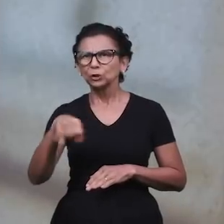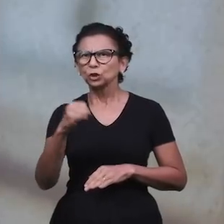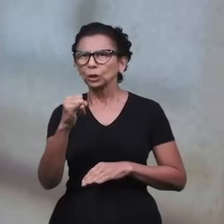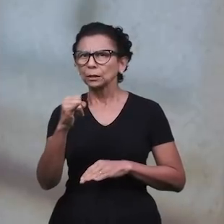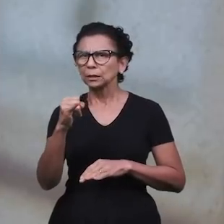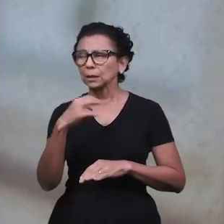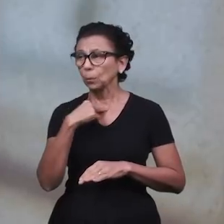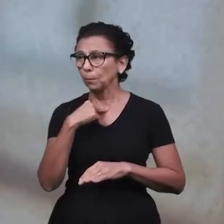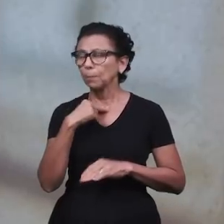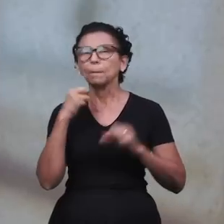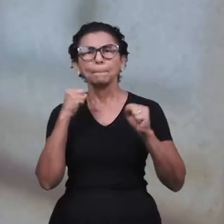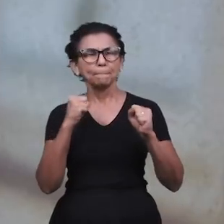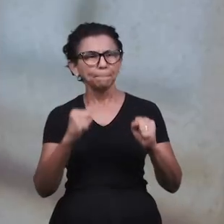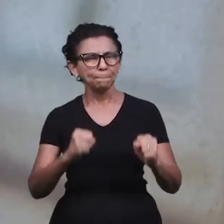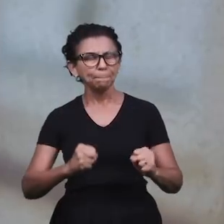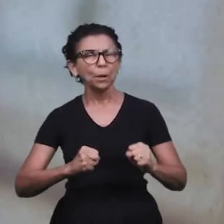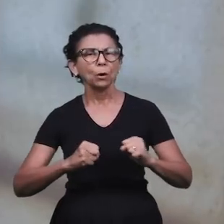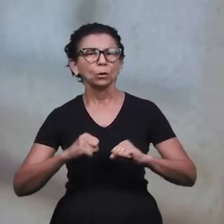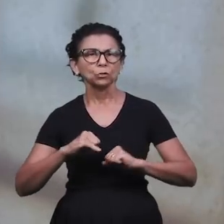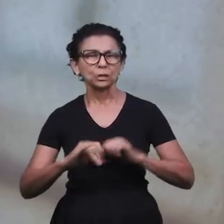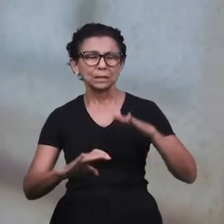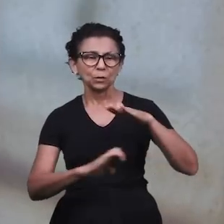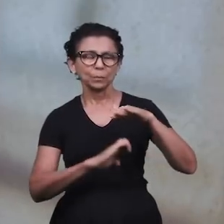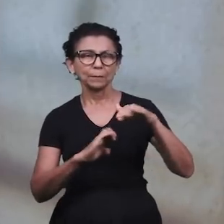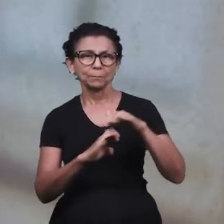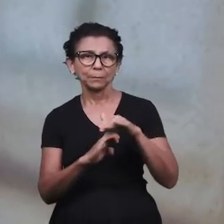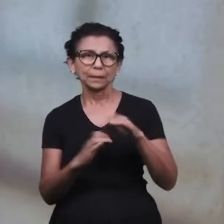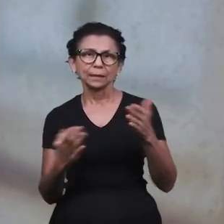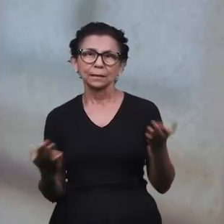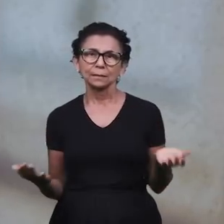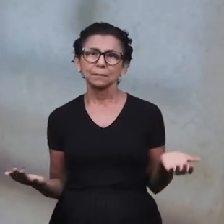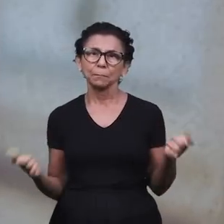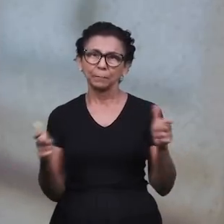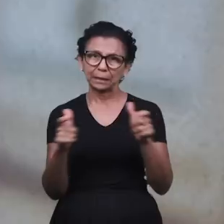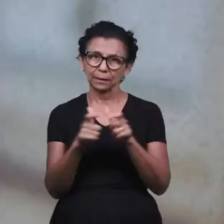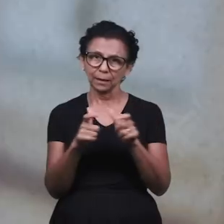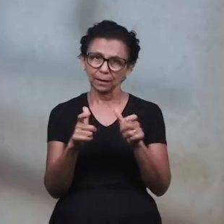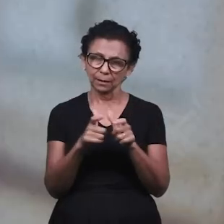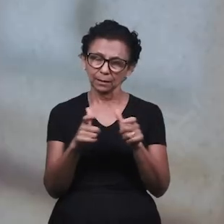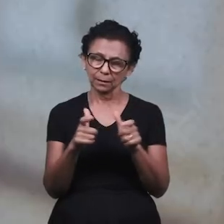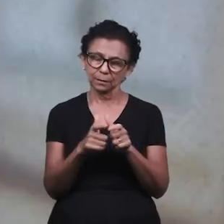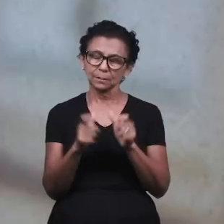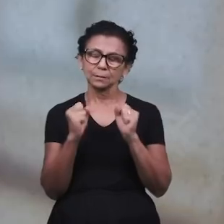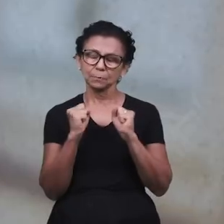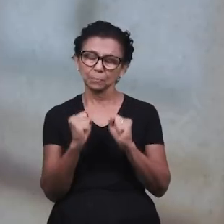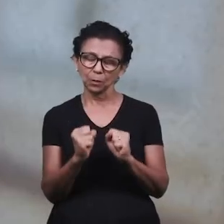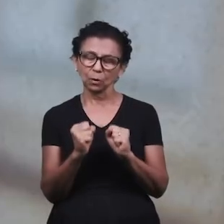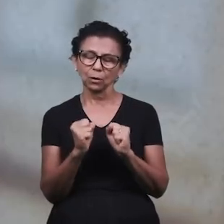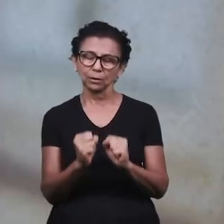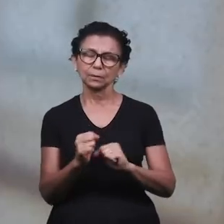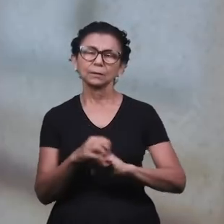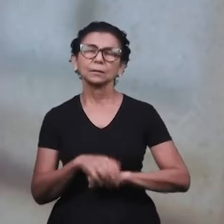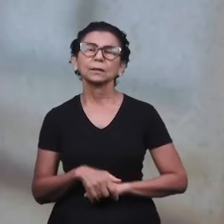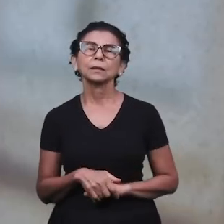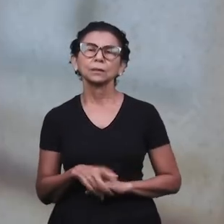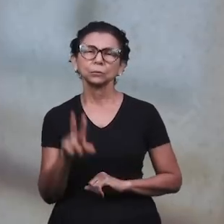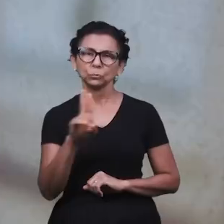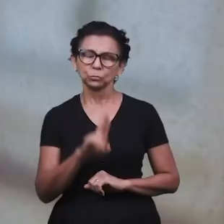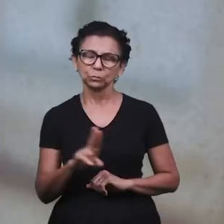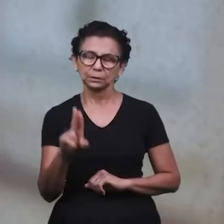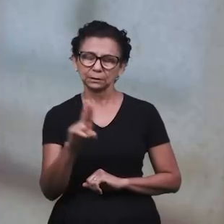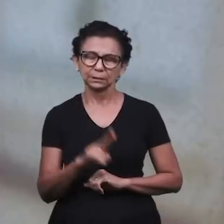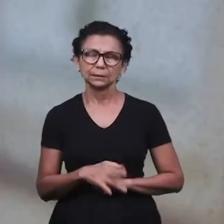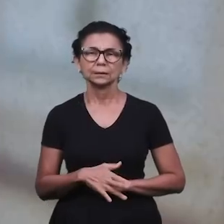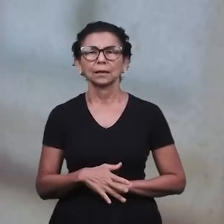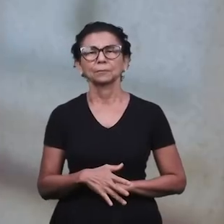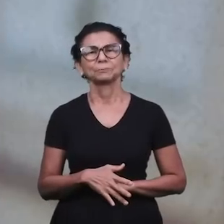Então, microempreendedores individuais e pequenas empresas podem usar também o